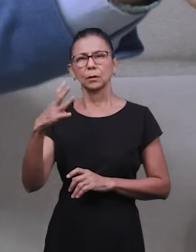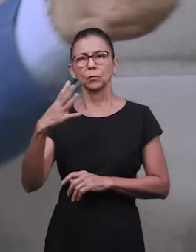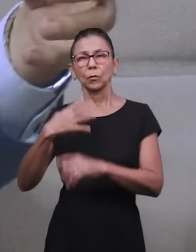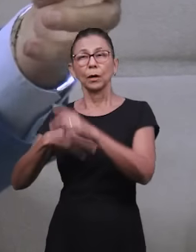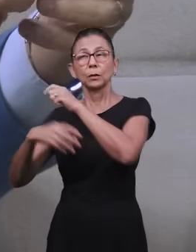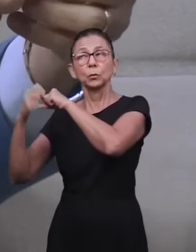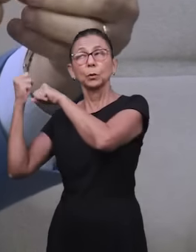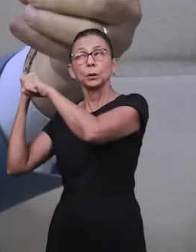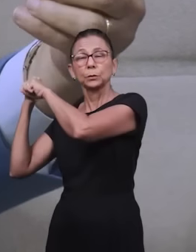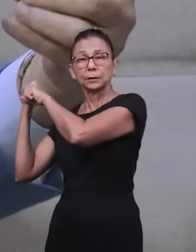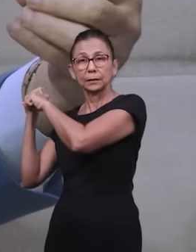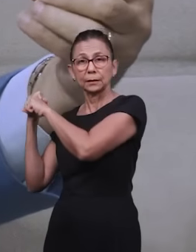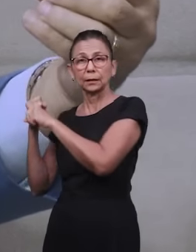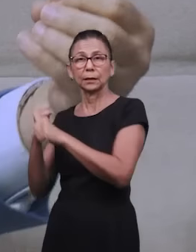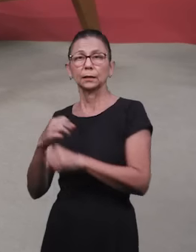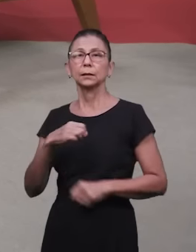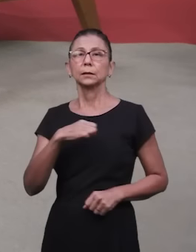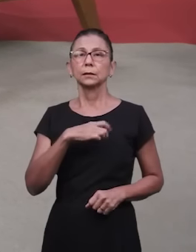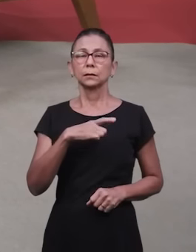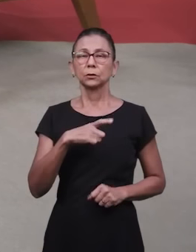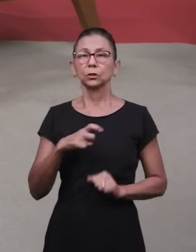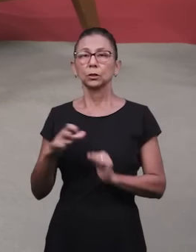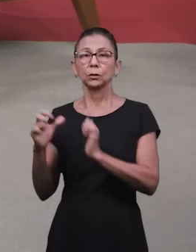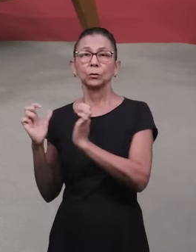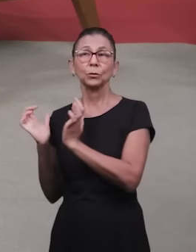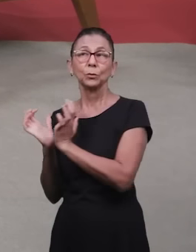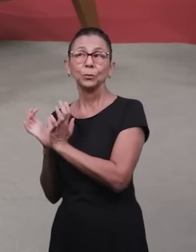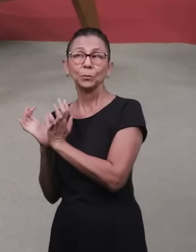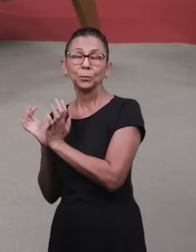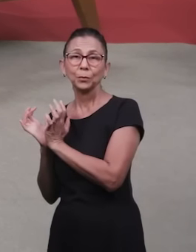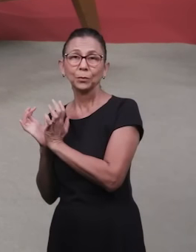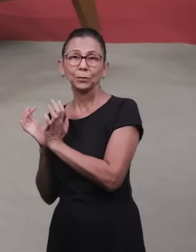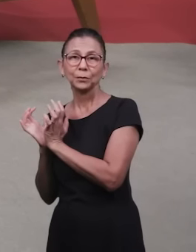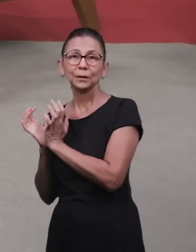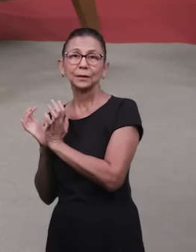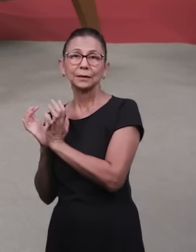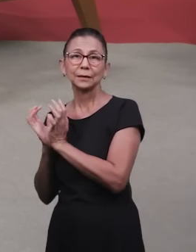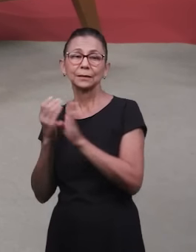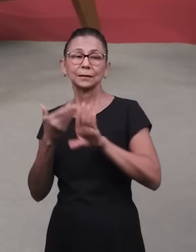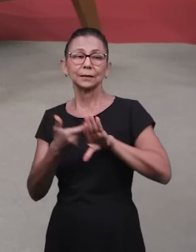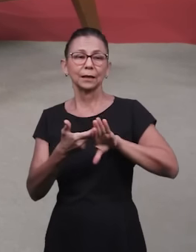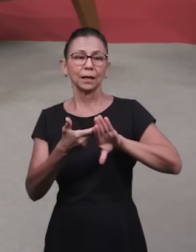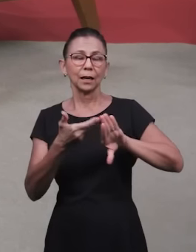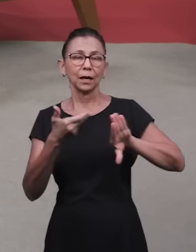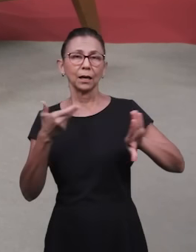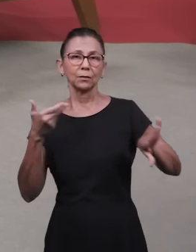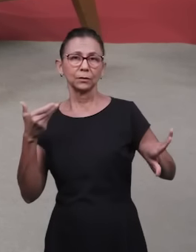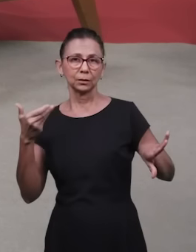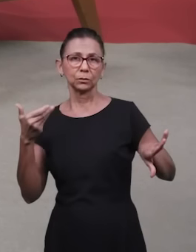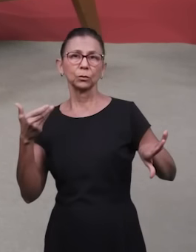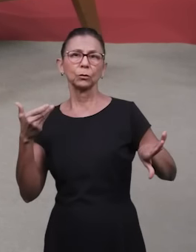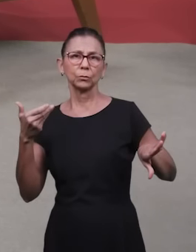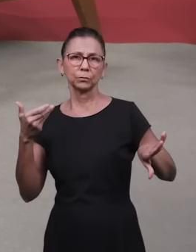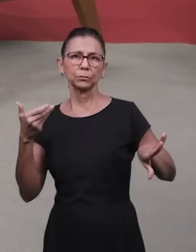experiência, apartando-me eu... Foi exatamente. É isso mesmo. Entendeu? Então é o seguinte, a colocação é essa.